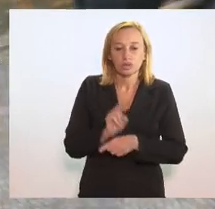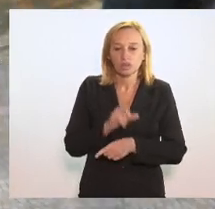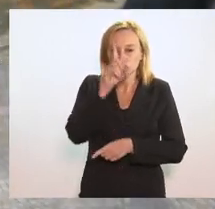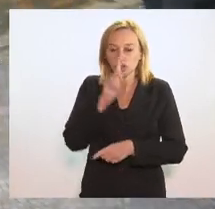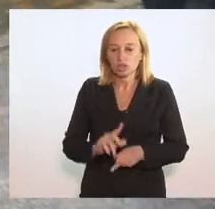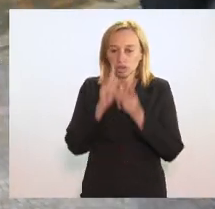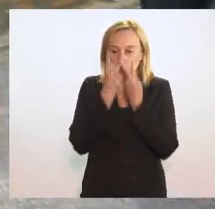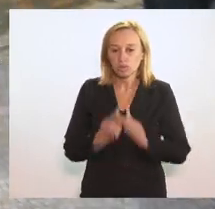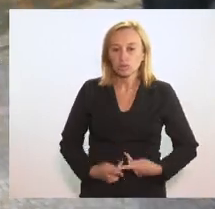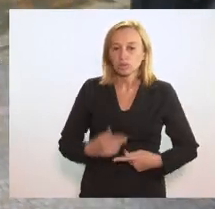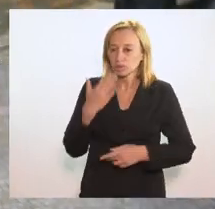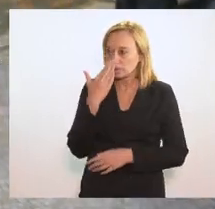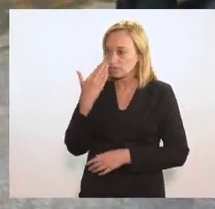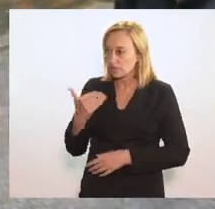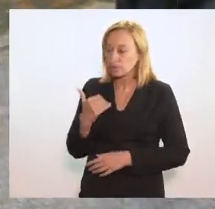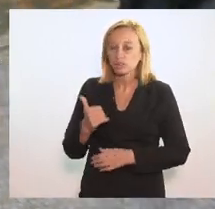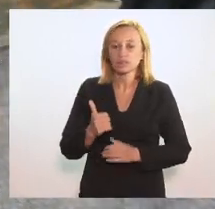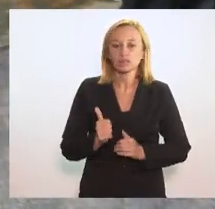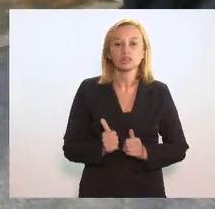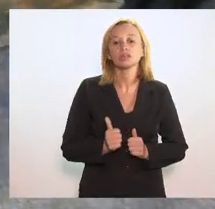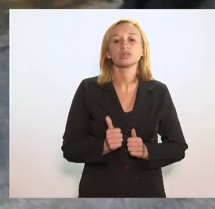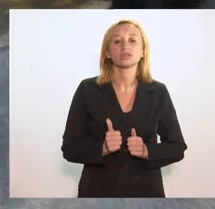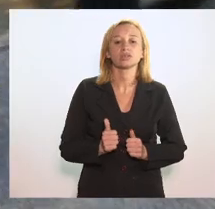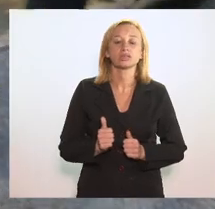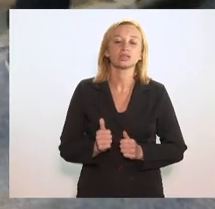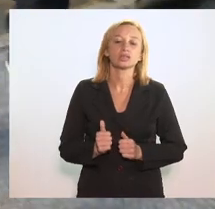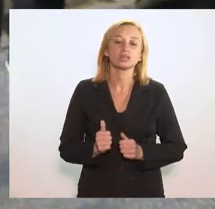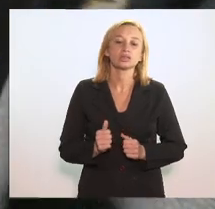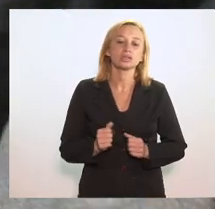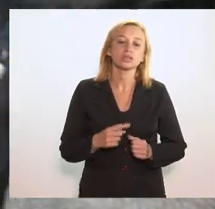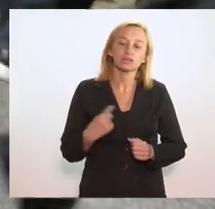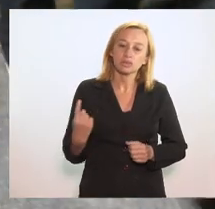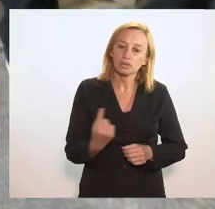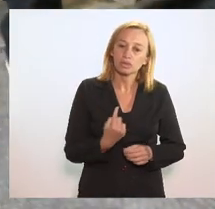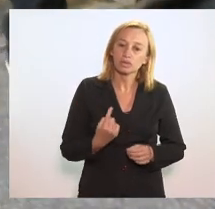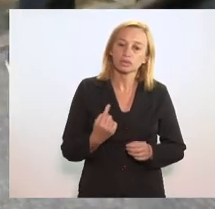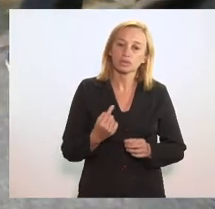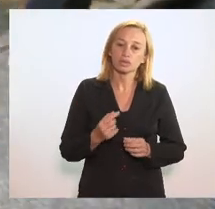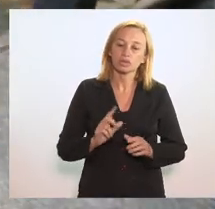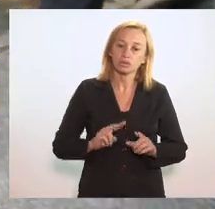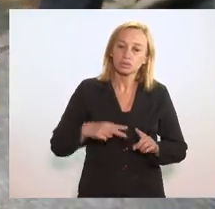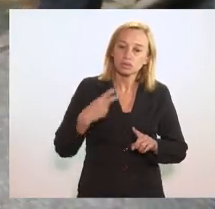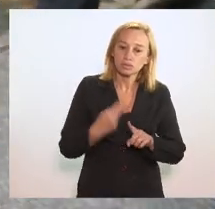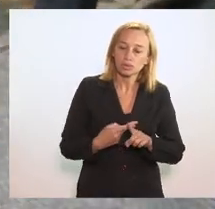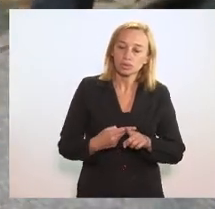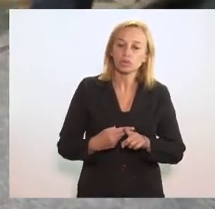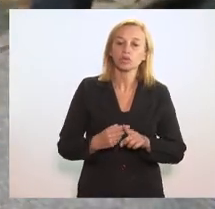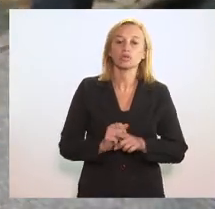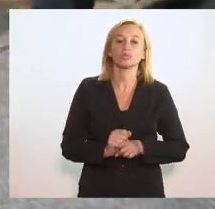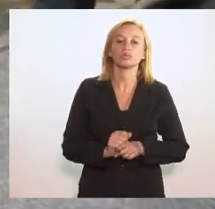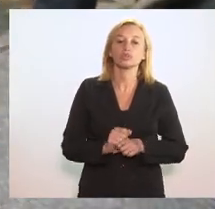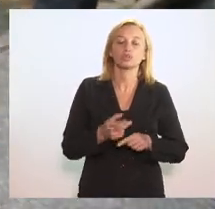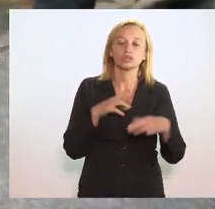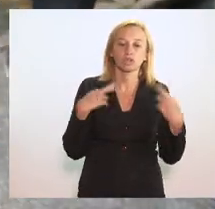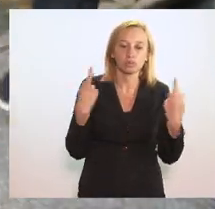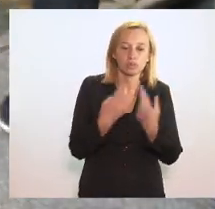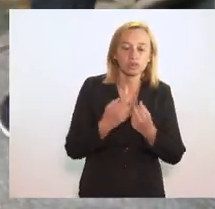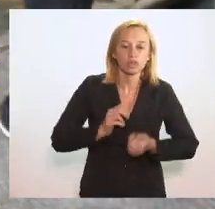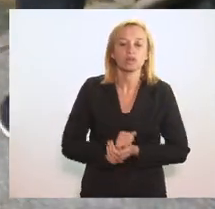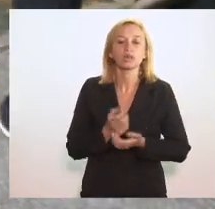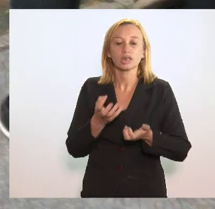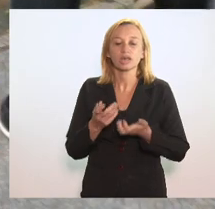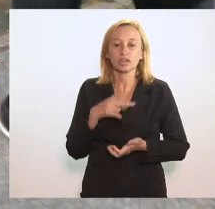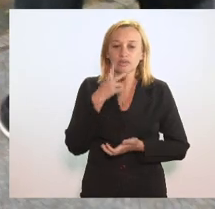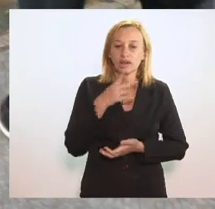à frente da presidência da Comissão de Direitos Humanos, fazíamos a dobradinha com a presidência do Renatinho em Niterói. Então, quero deixar